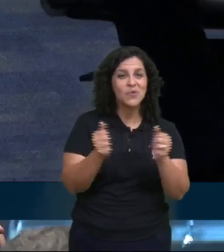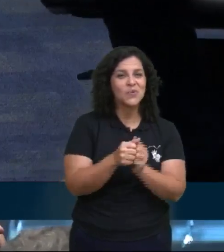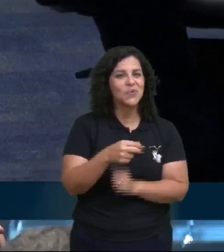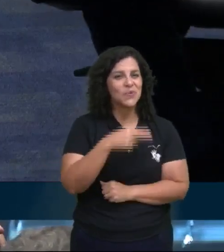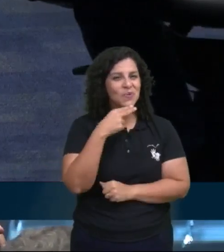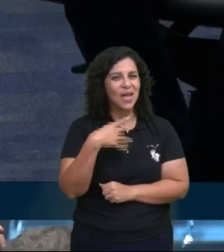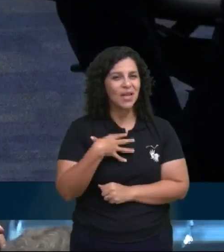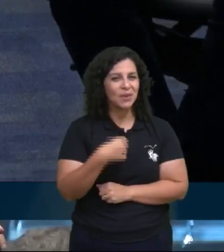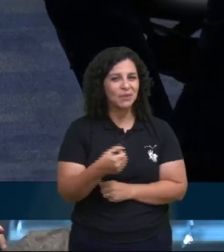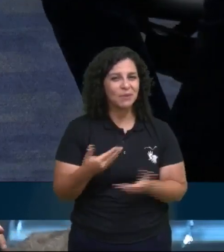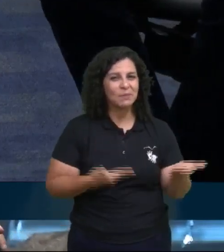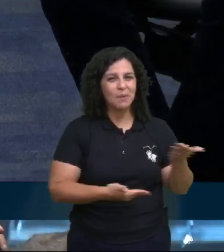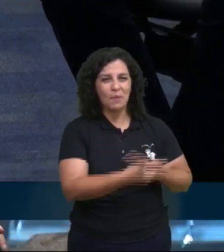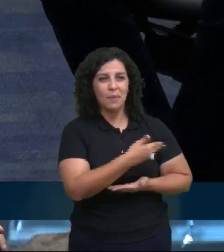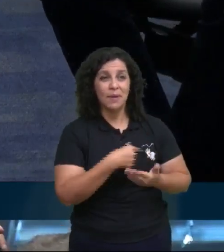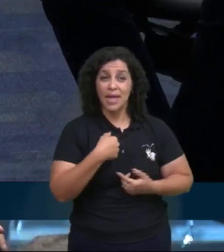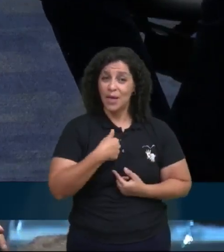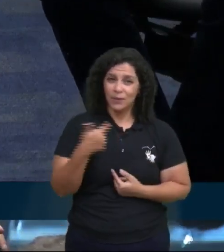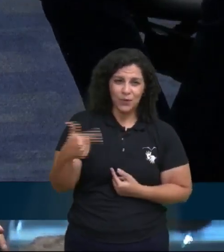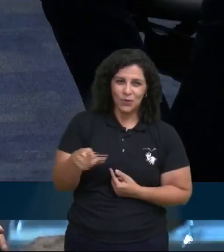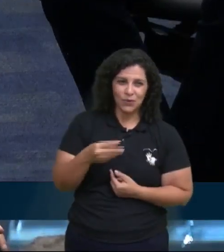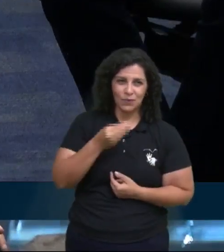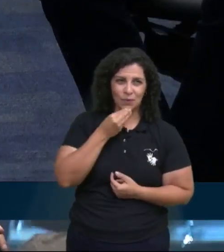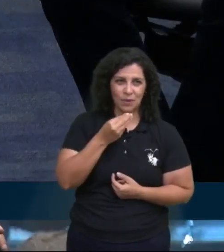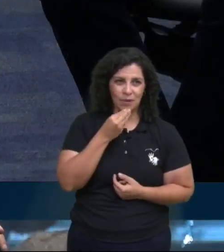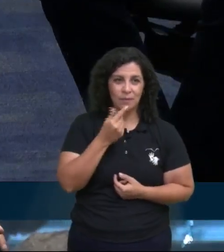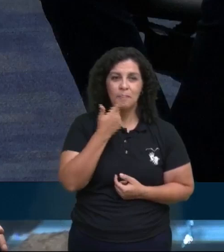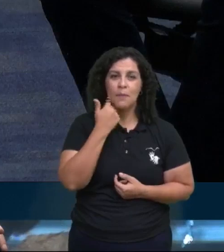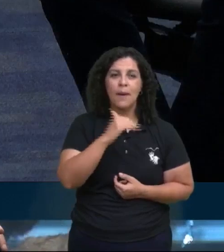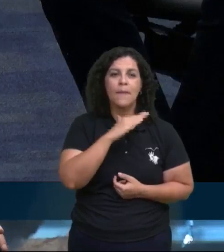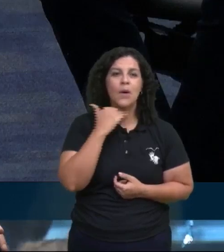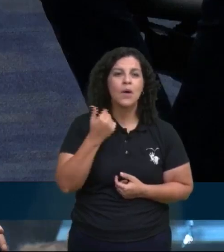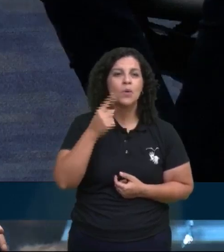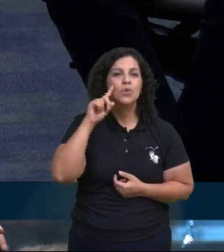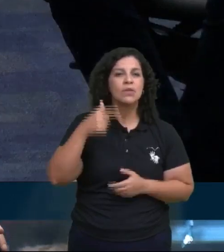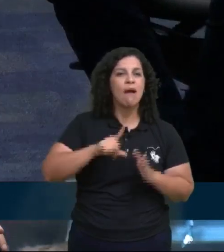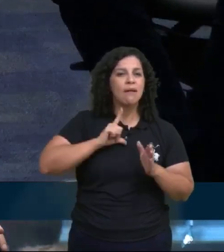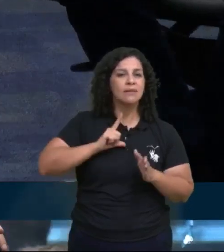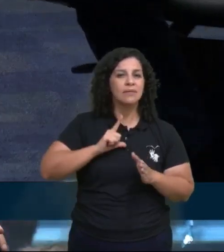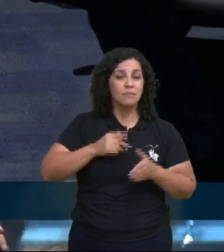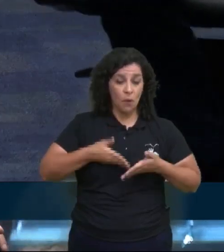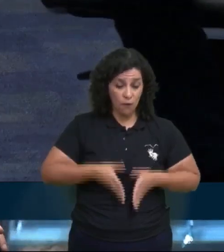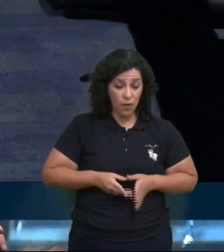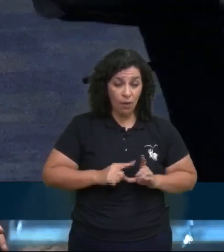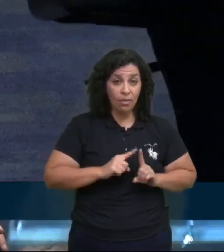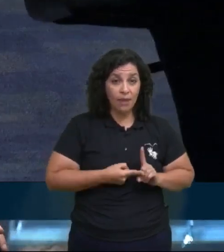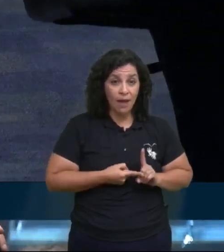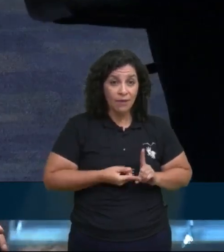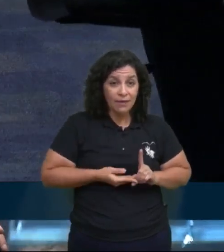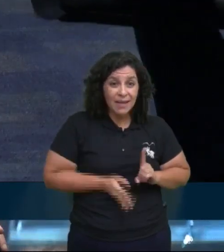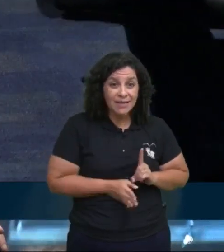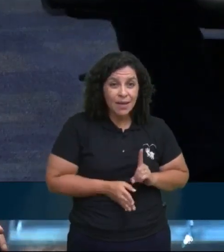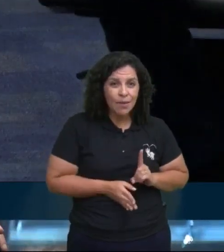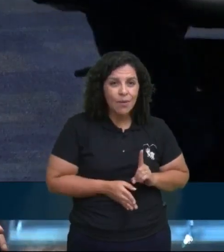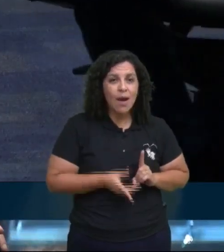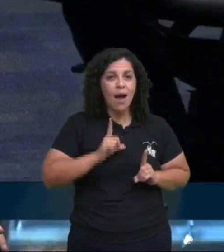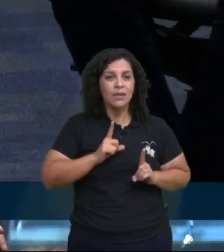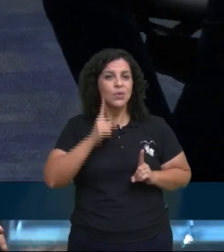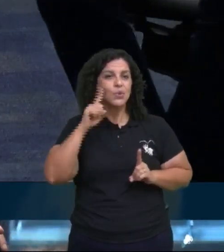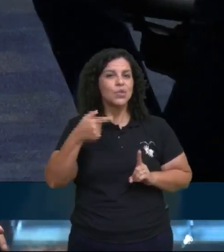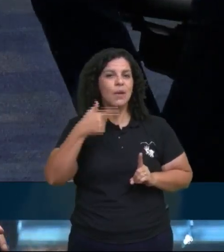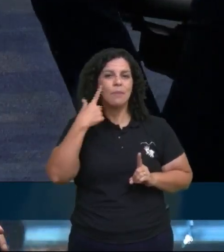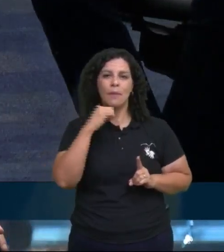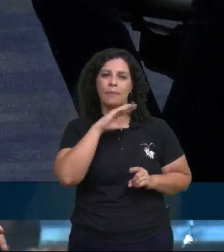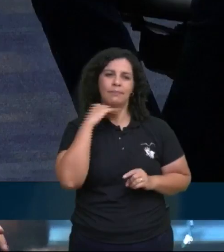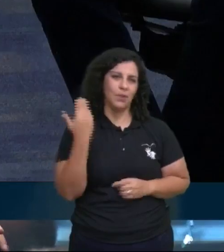os filhos, coisa que eu não tive oportunidade. Meu pai morreu um dia antes do meu filho nascer, né? E eu gostaria